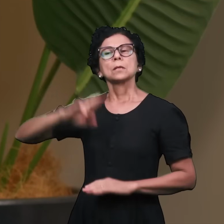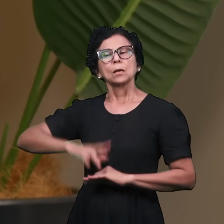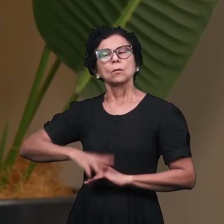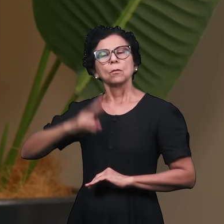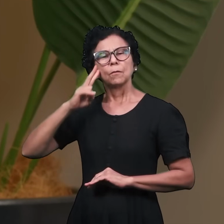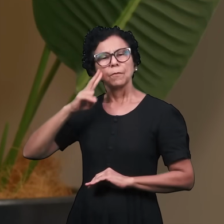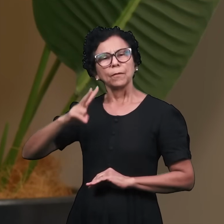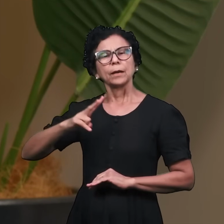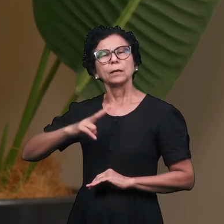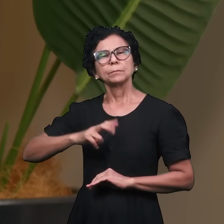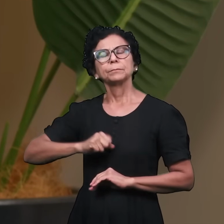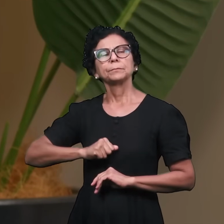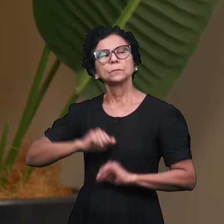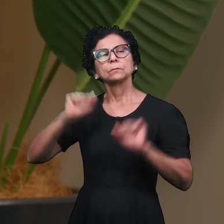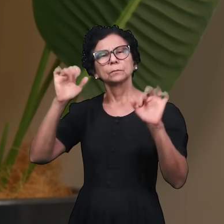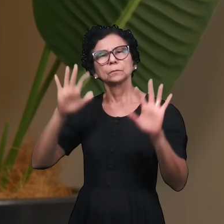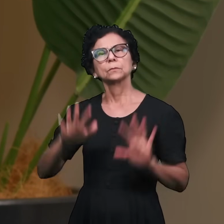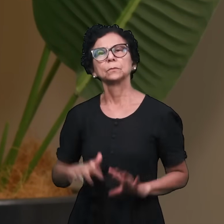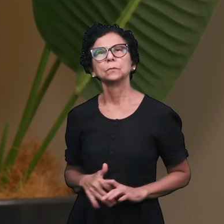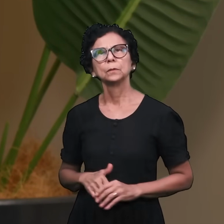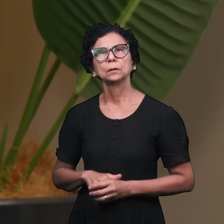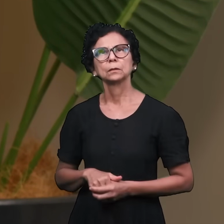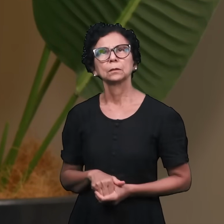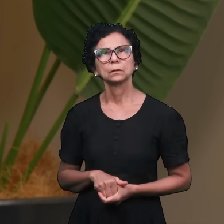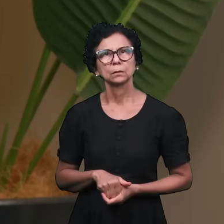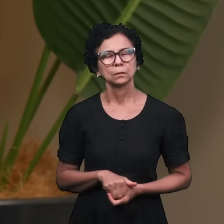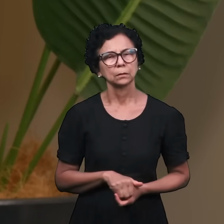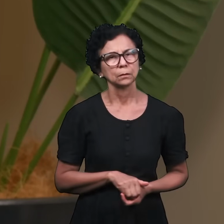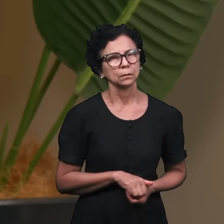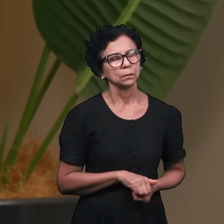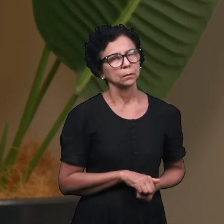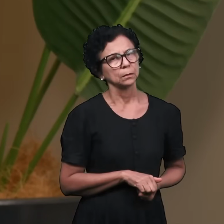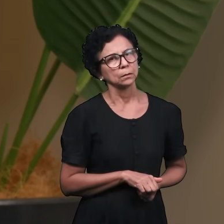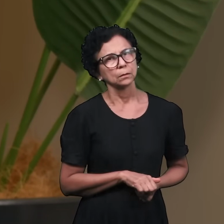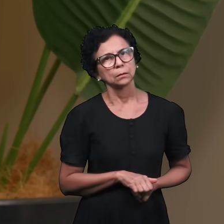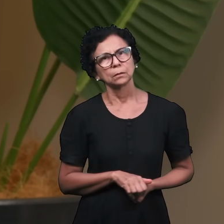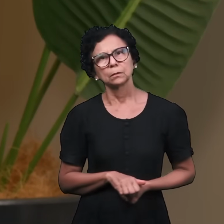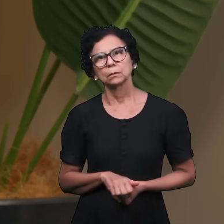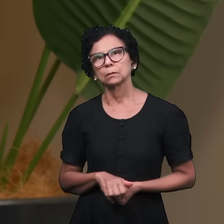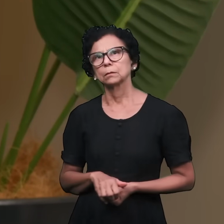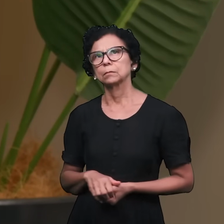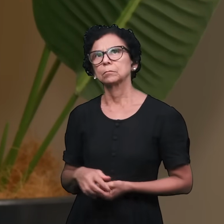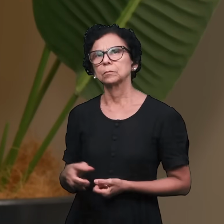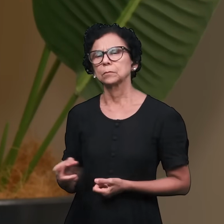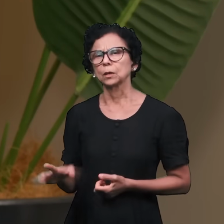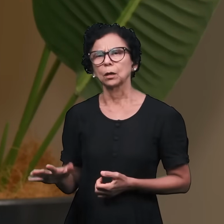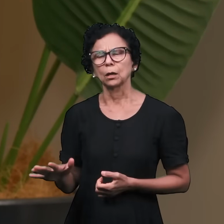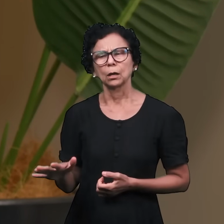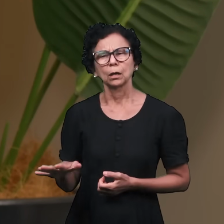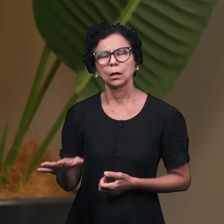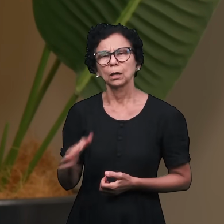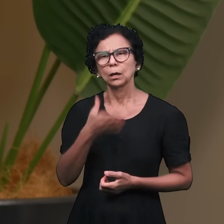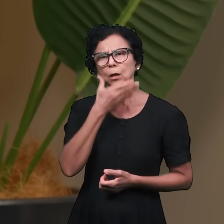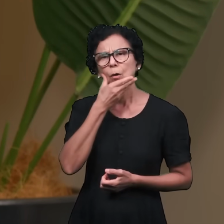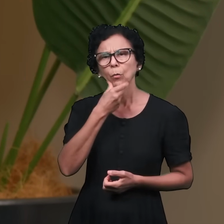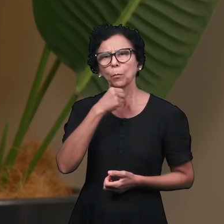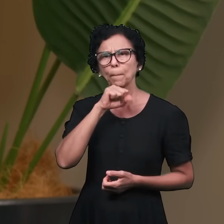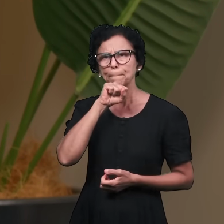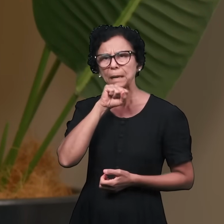nos abençoar quando há esse bom propósito. Eles encobriram, eles não expuseram o seu pai naquela